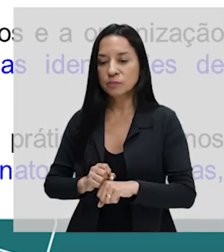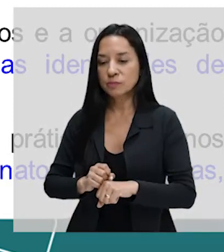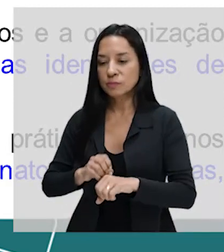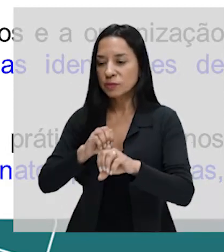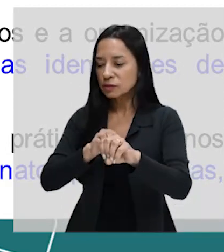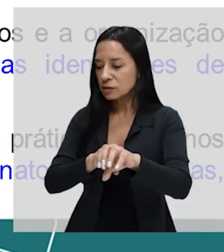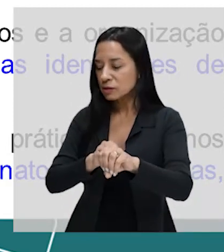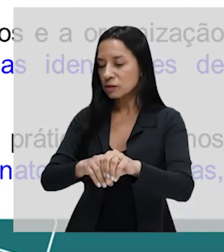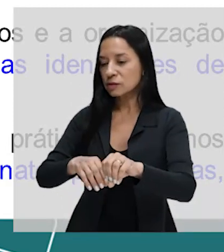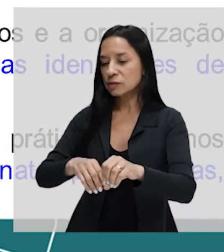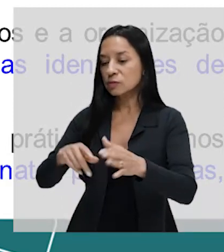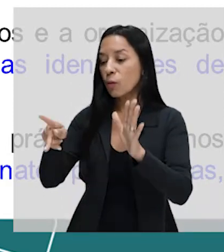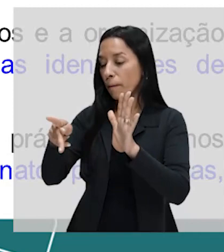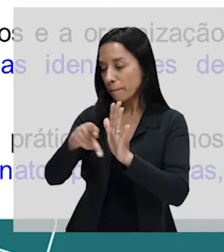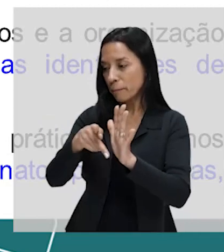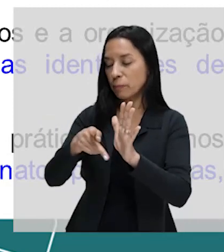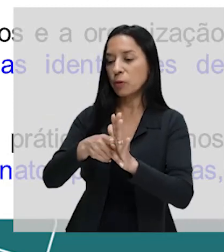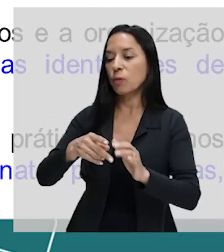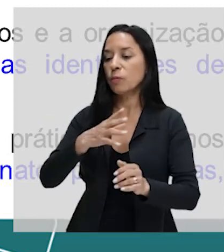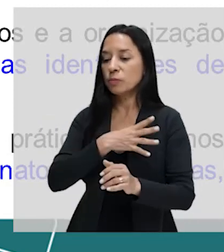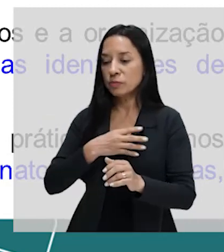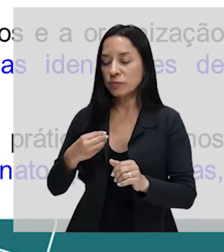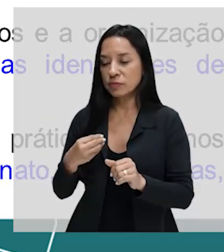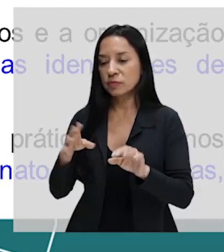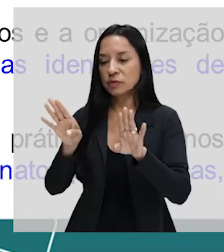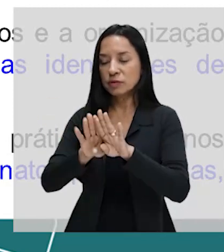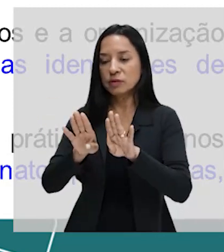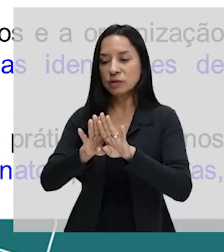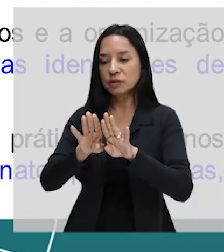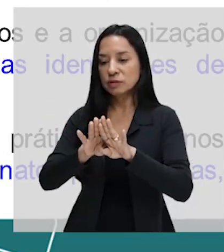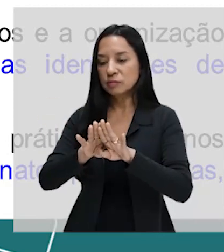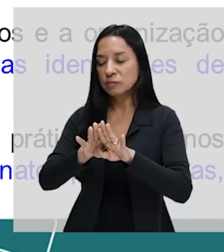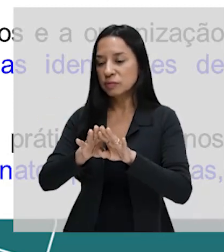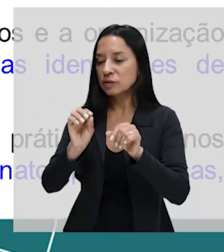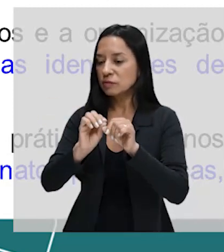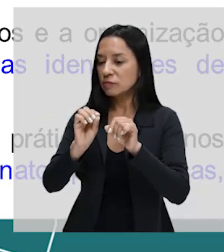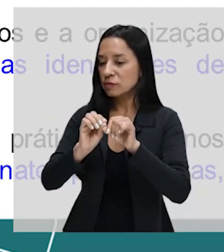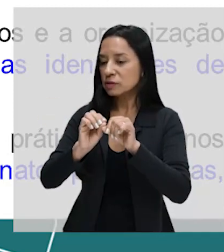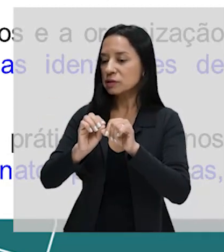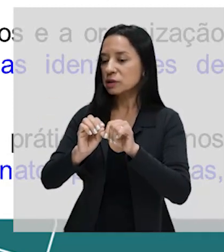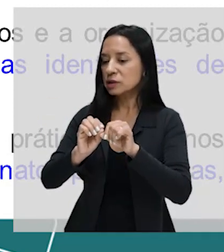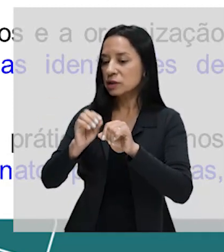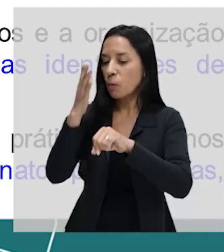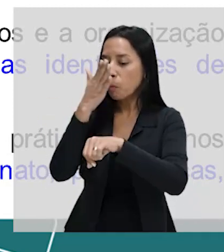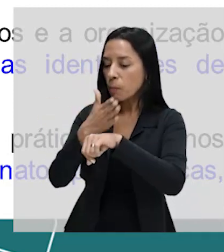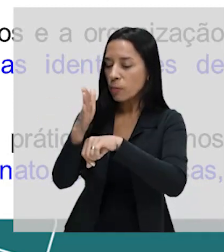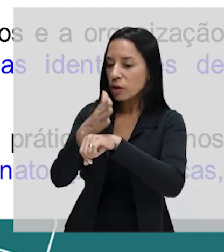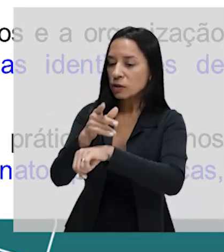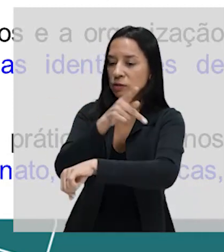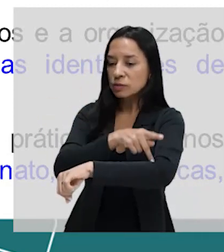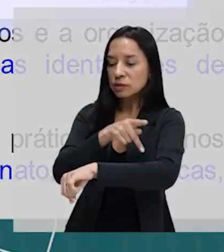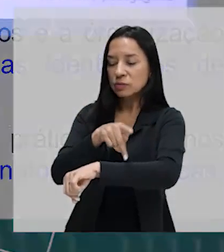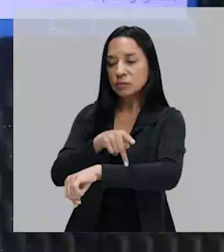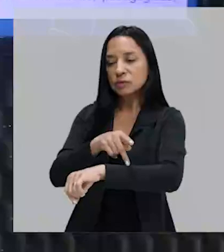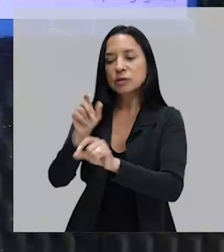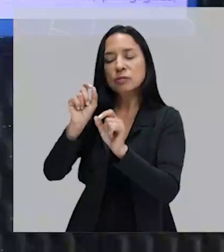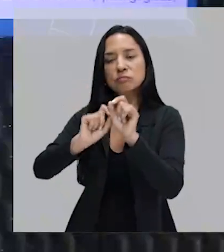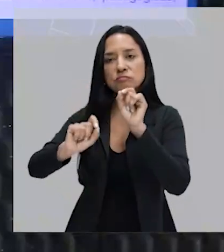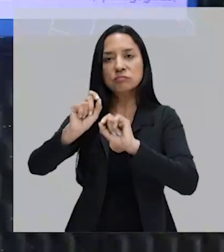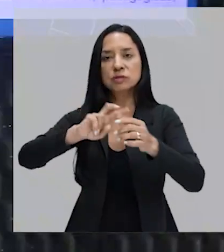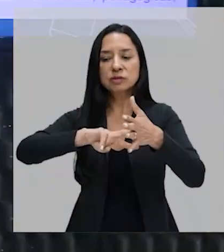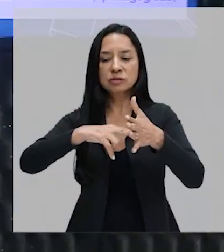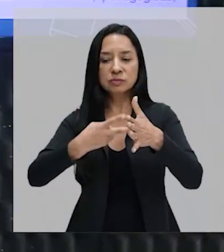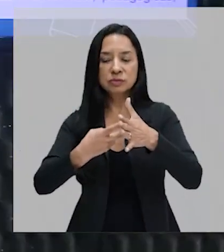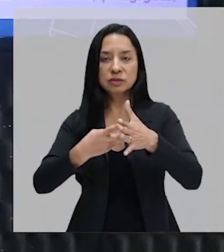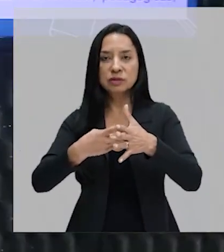instruindo os seus filhos. Então, essas mulheres também exerciam funções pedagógicas. Quando se fala funções pedagógicas,